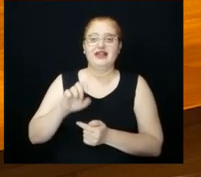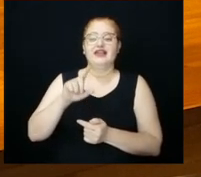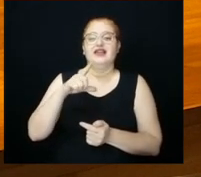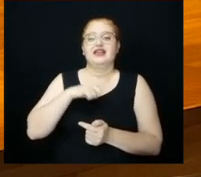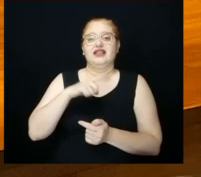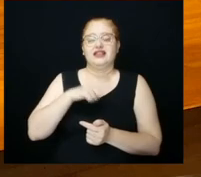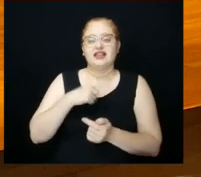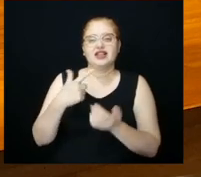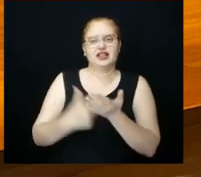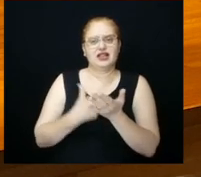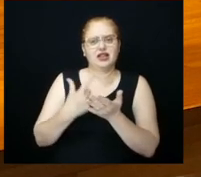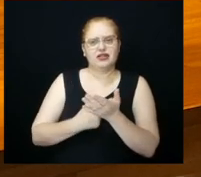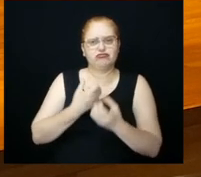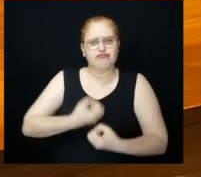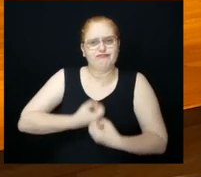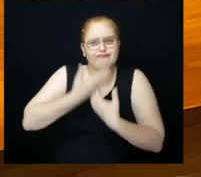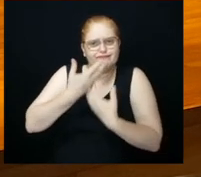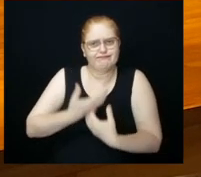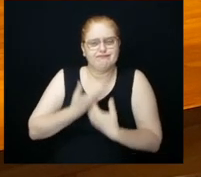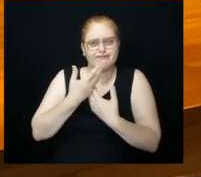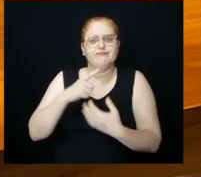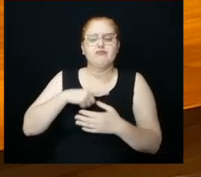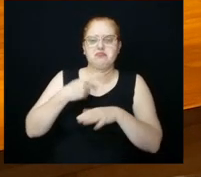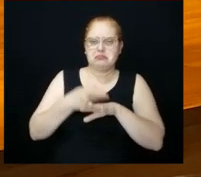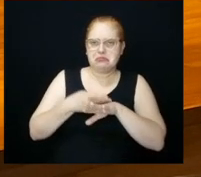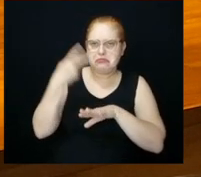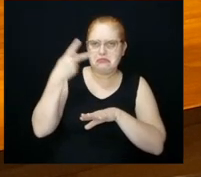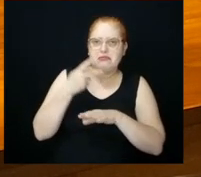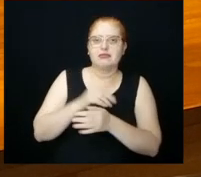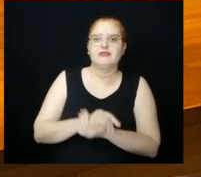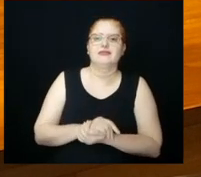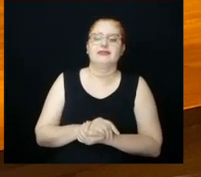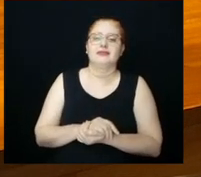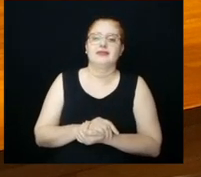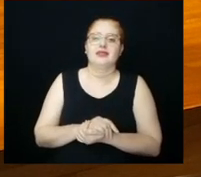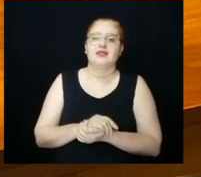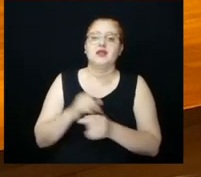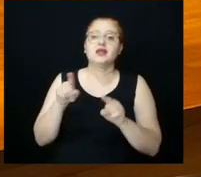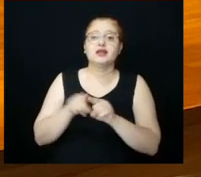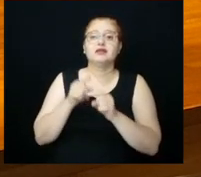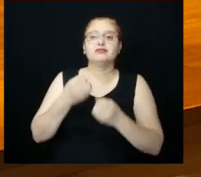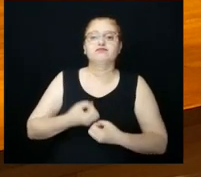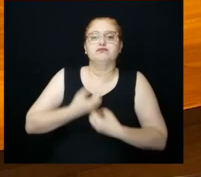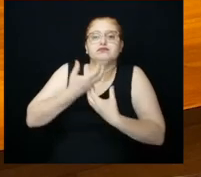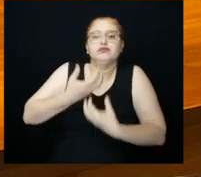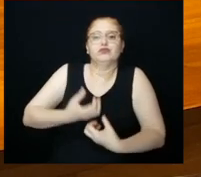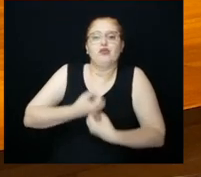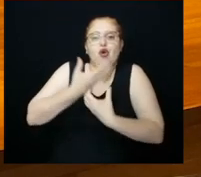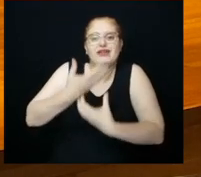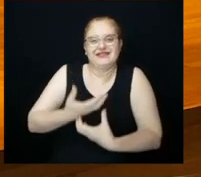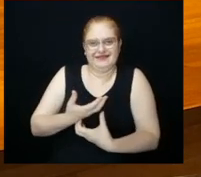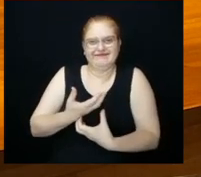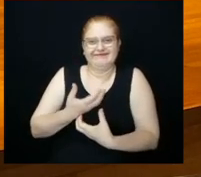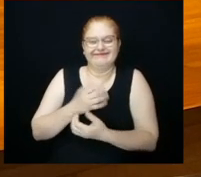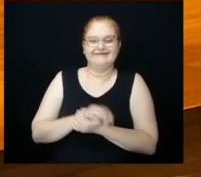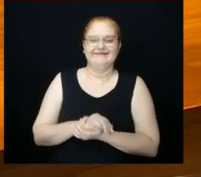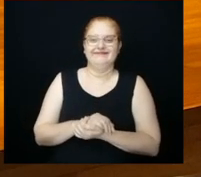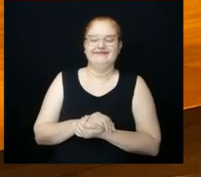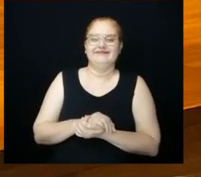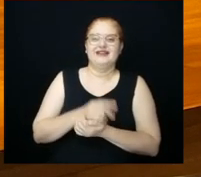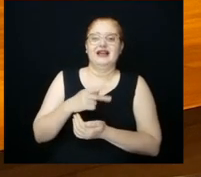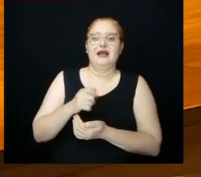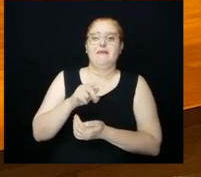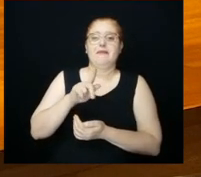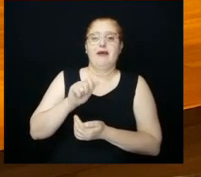expressiva e premiada, enfim, e com poesia, né? Vou trazer um pouco de poesia da